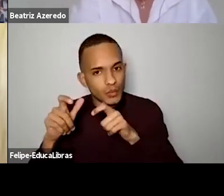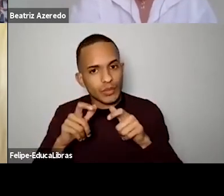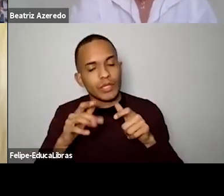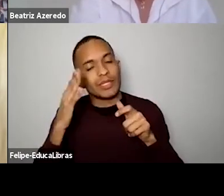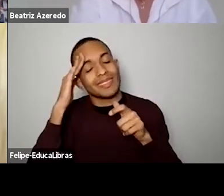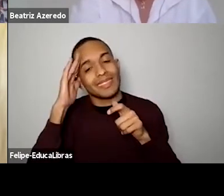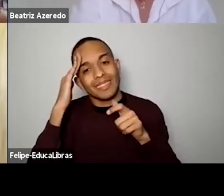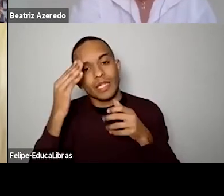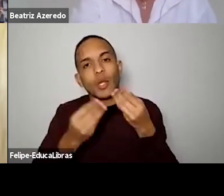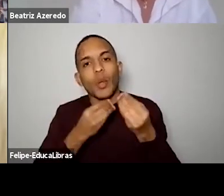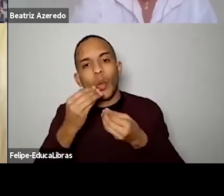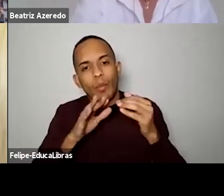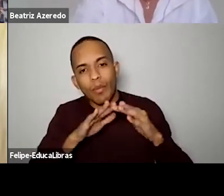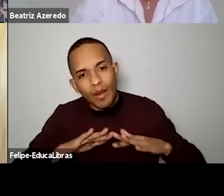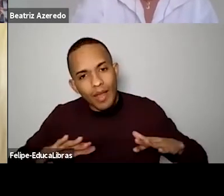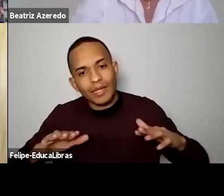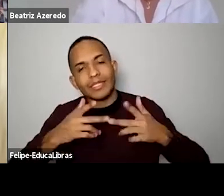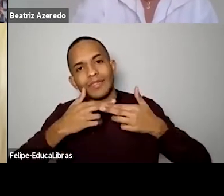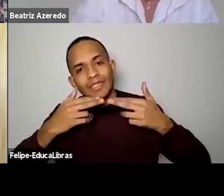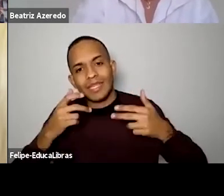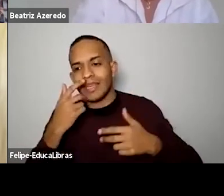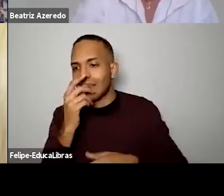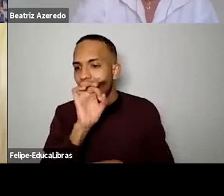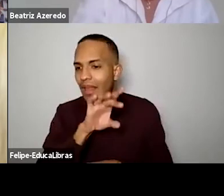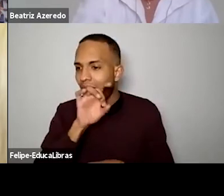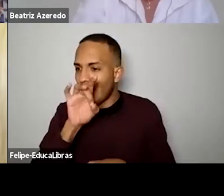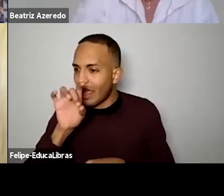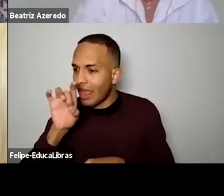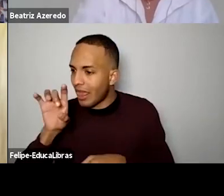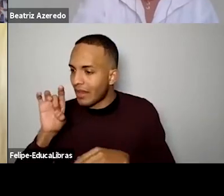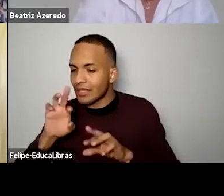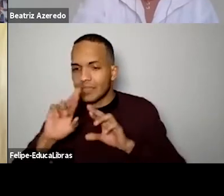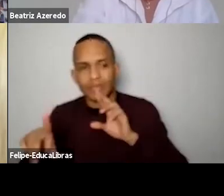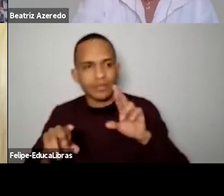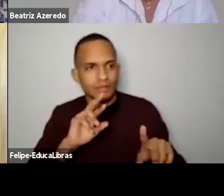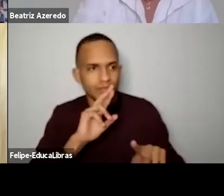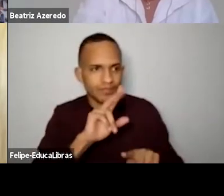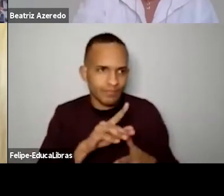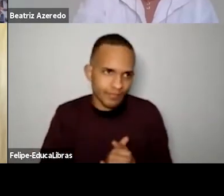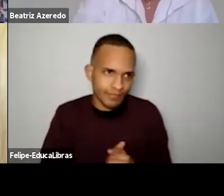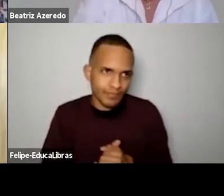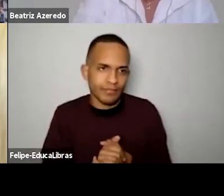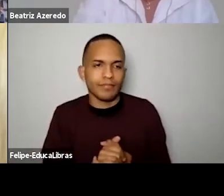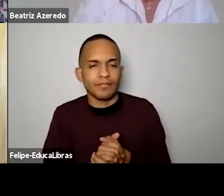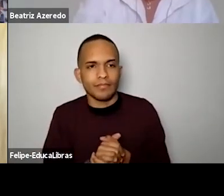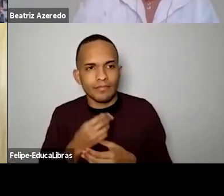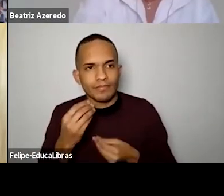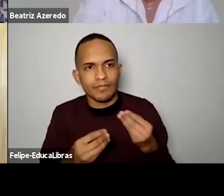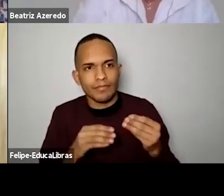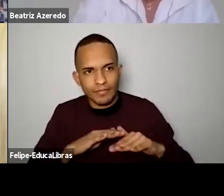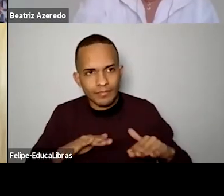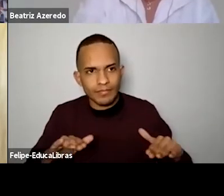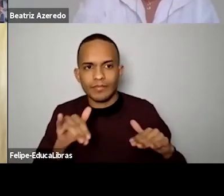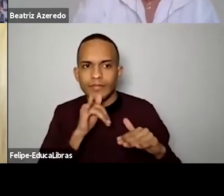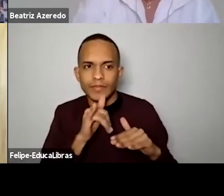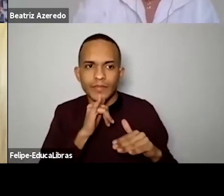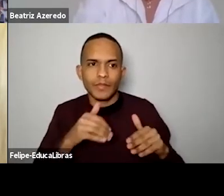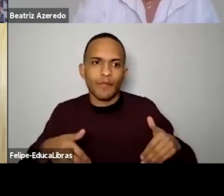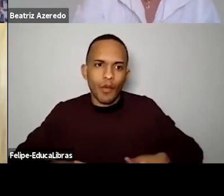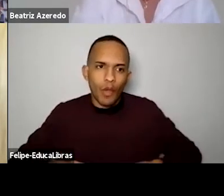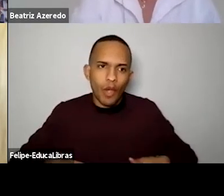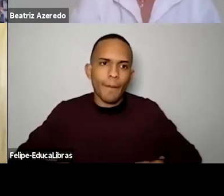suas especificidades, cada favela, cada território são diferentes, apesar do contexto ser parecido da fome ou do desemprego. Cada